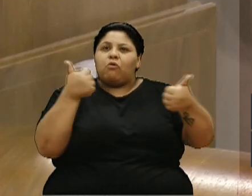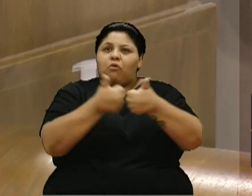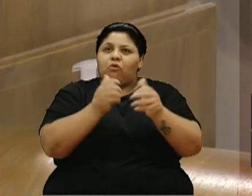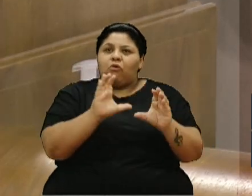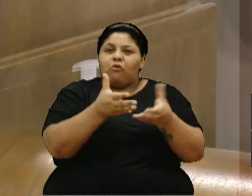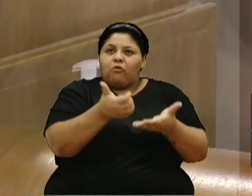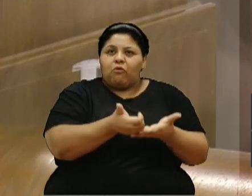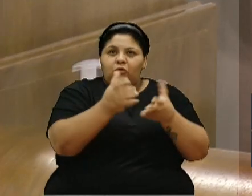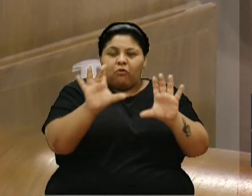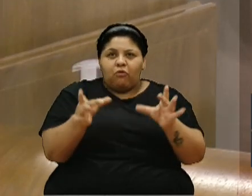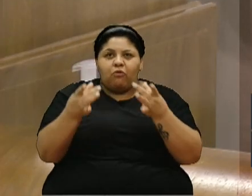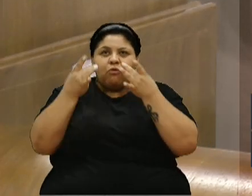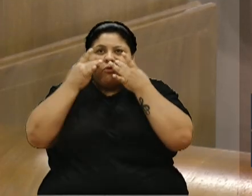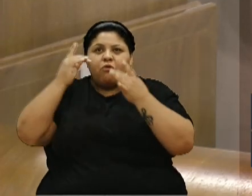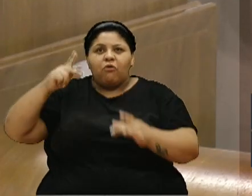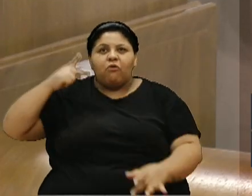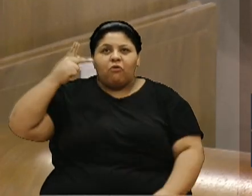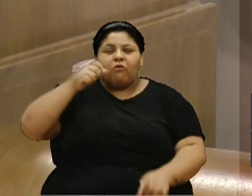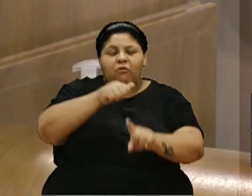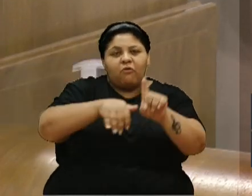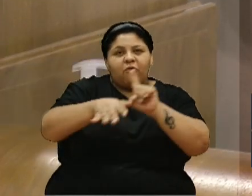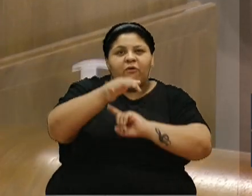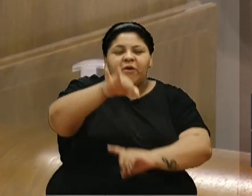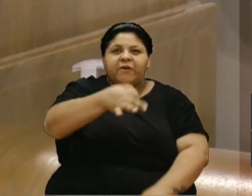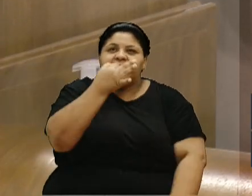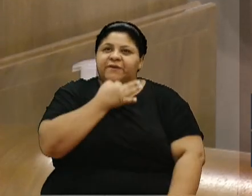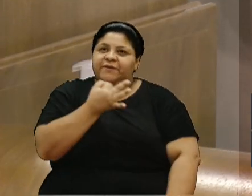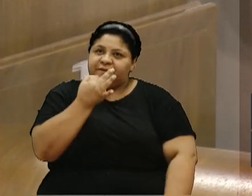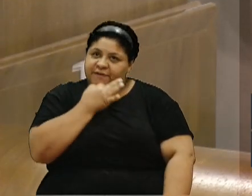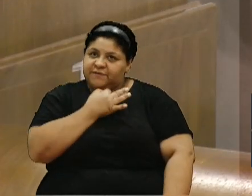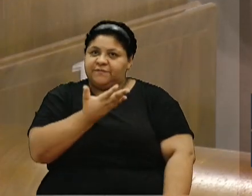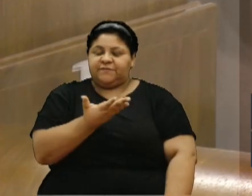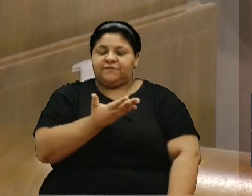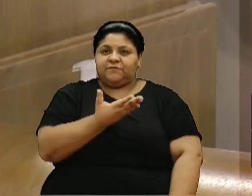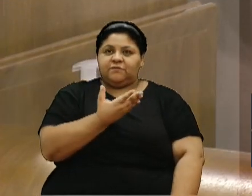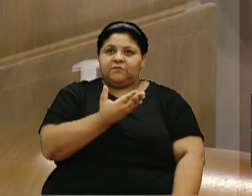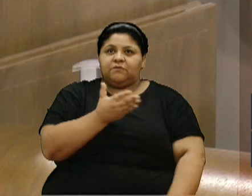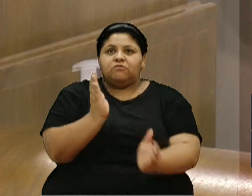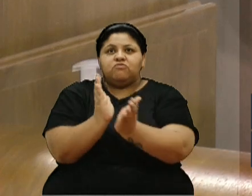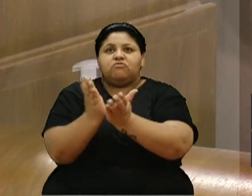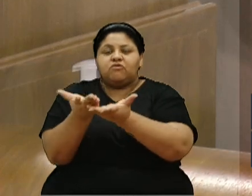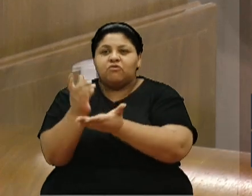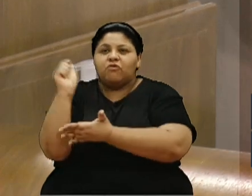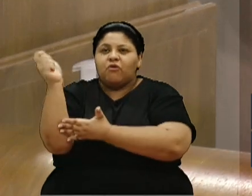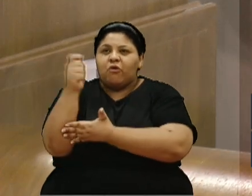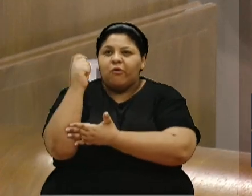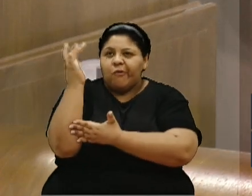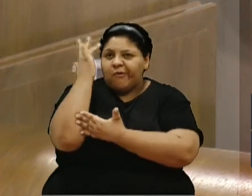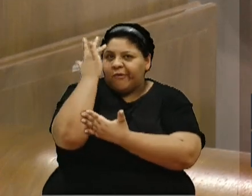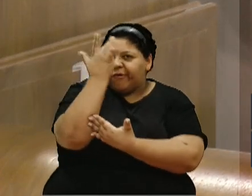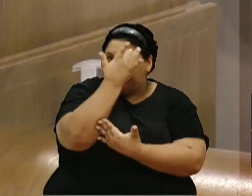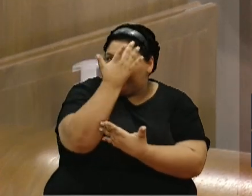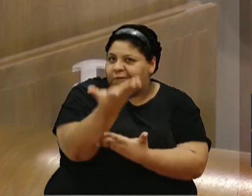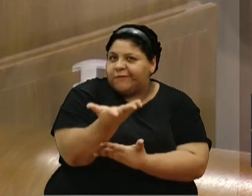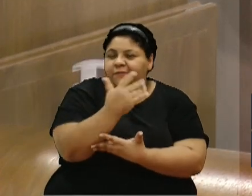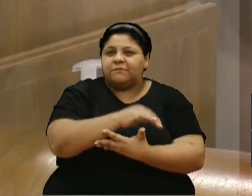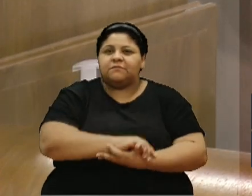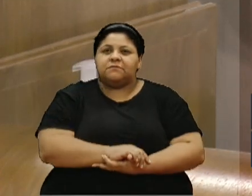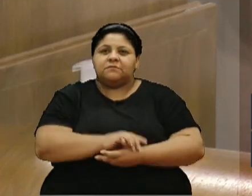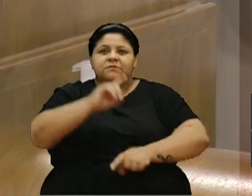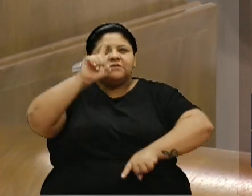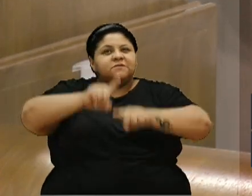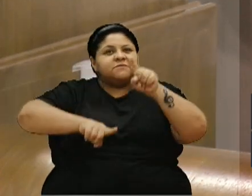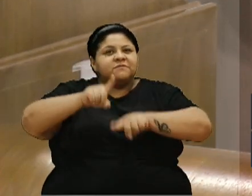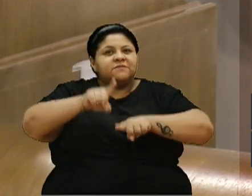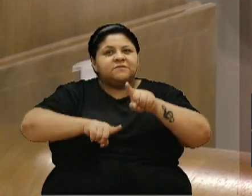Rede de Atenção Psicossocial aqui de Caxias, com o Fórum Gaúcho de Saúde Mental, a